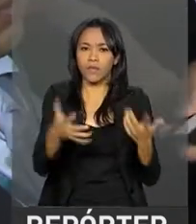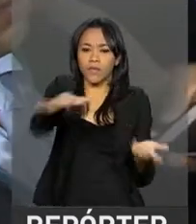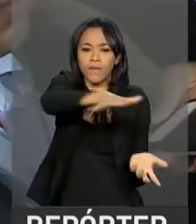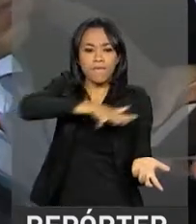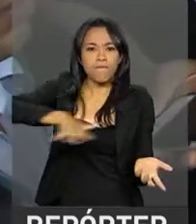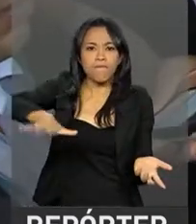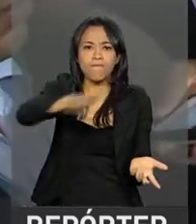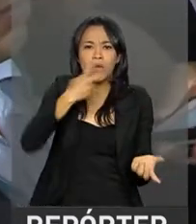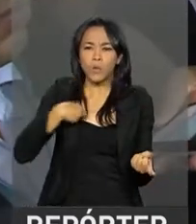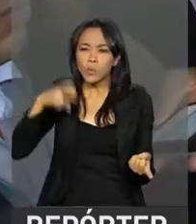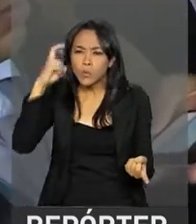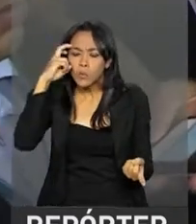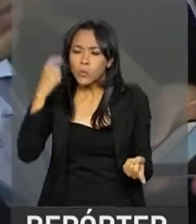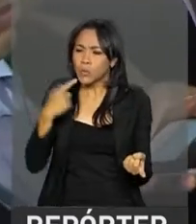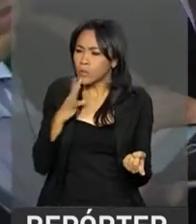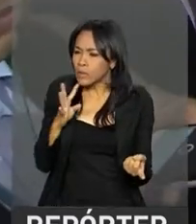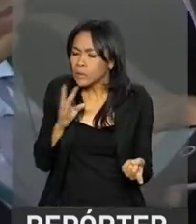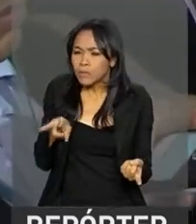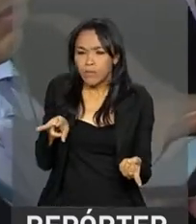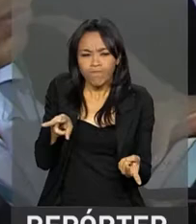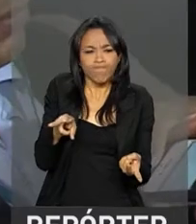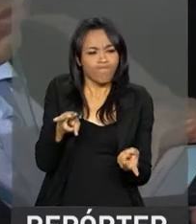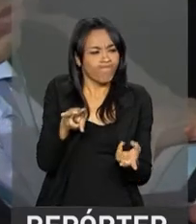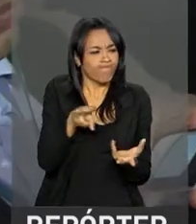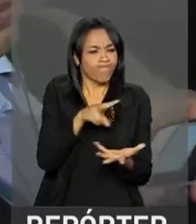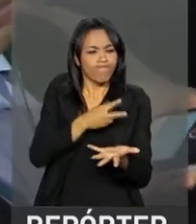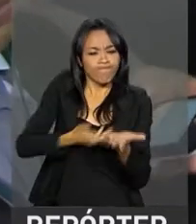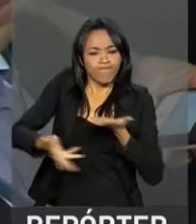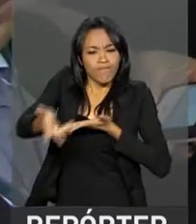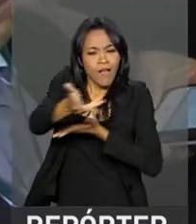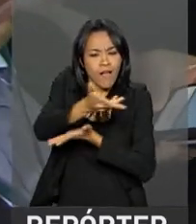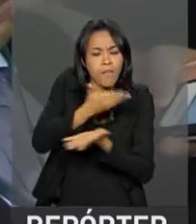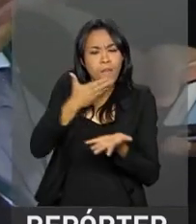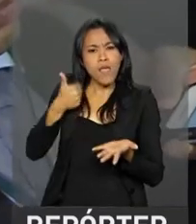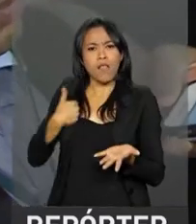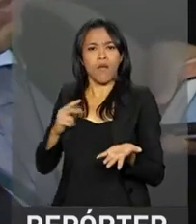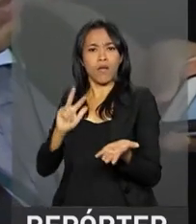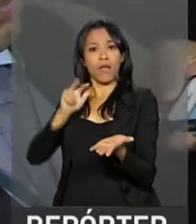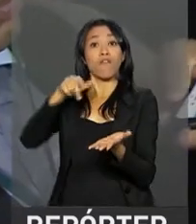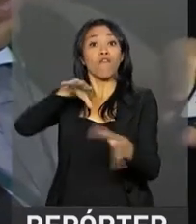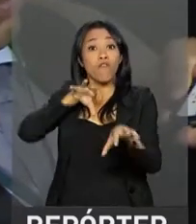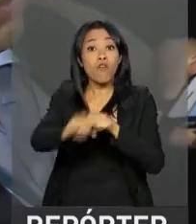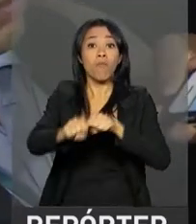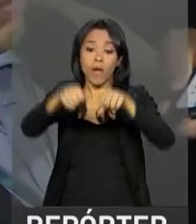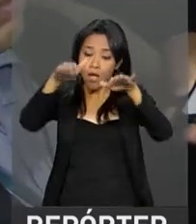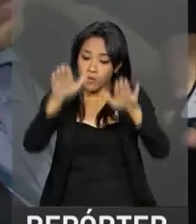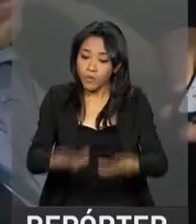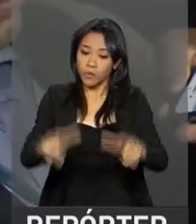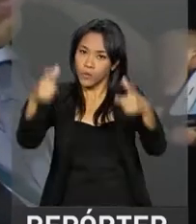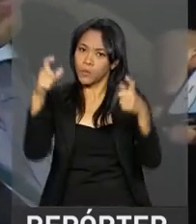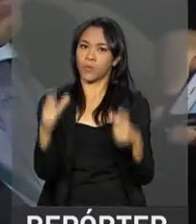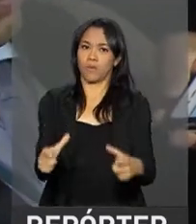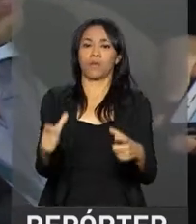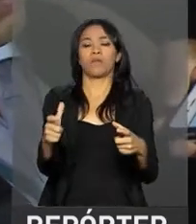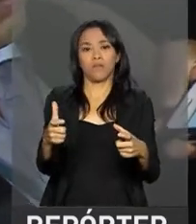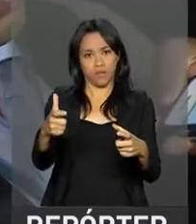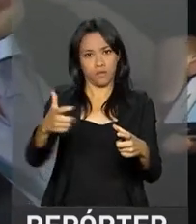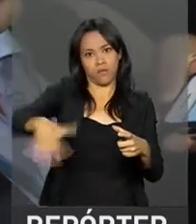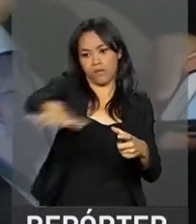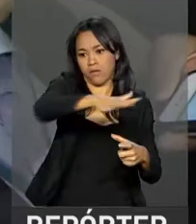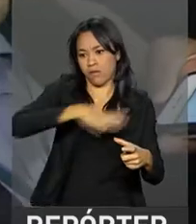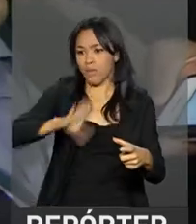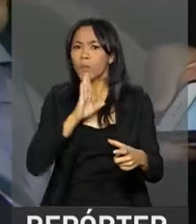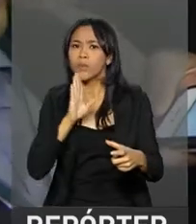a cultura do interior uma cidade do interior nada melhor do que ele tem a sua formação garantida num